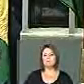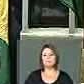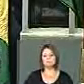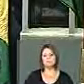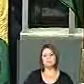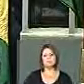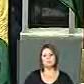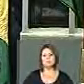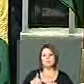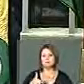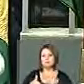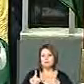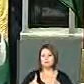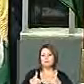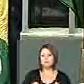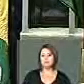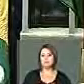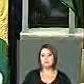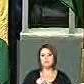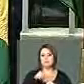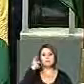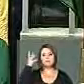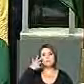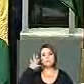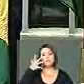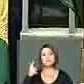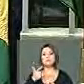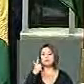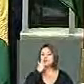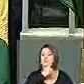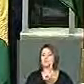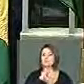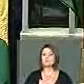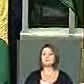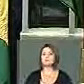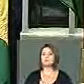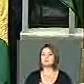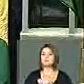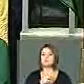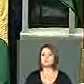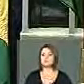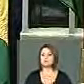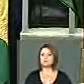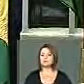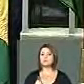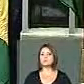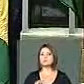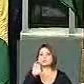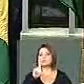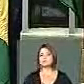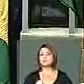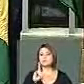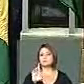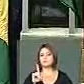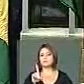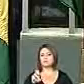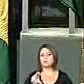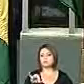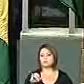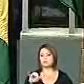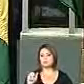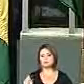no sentido político na medida em que o Brasil consolida a sua democracia. A